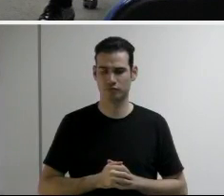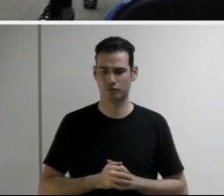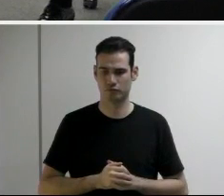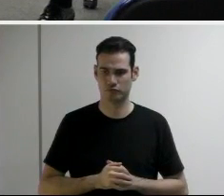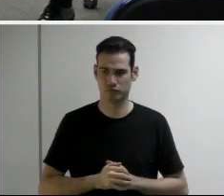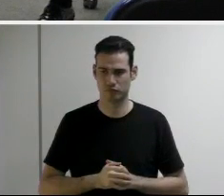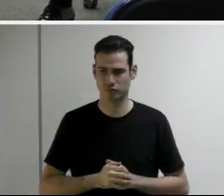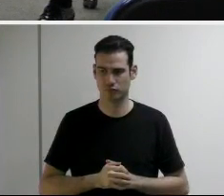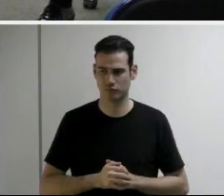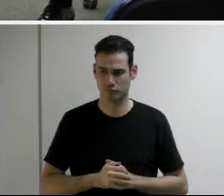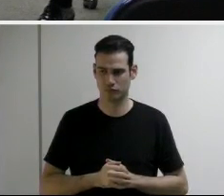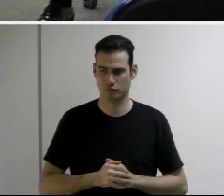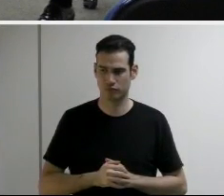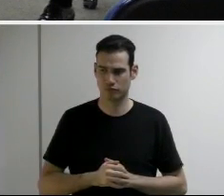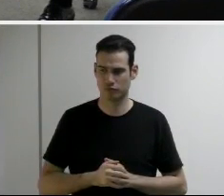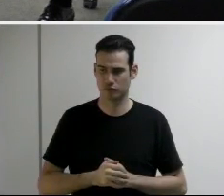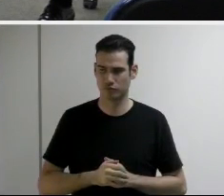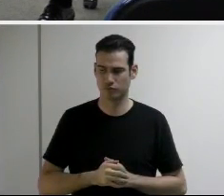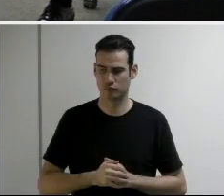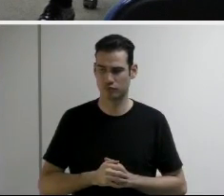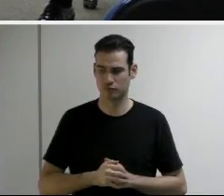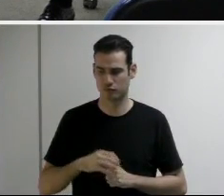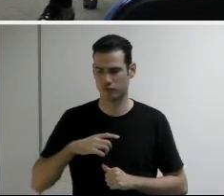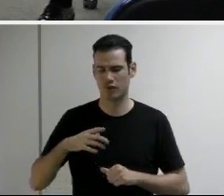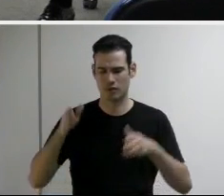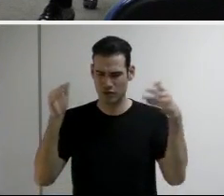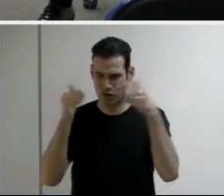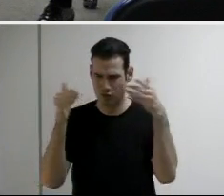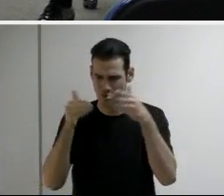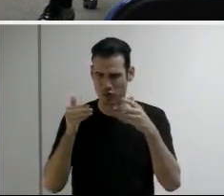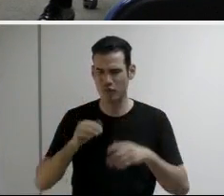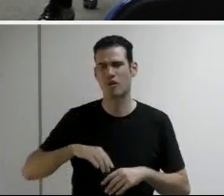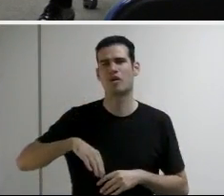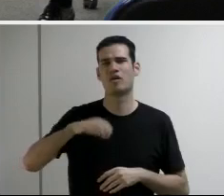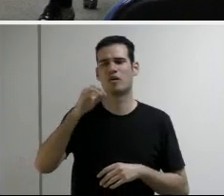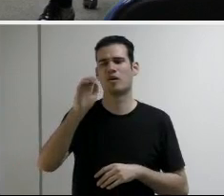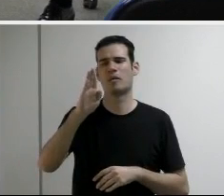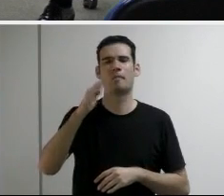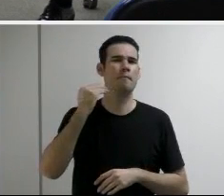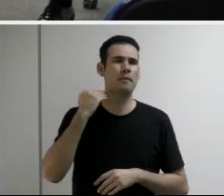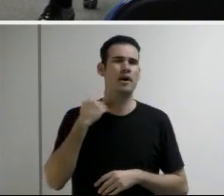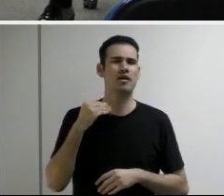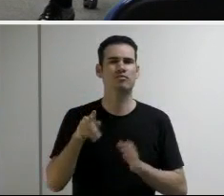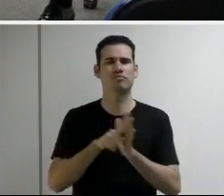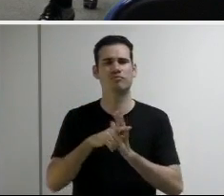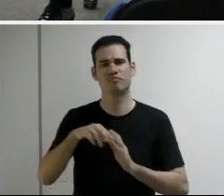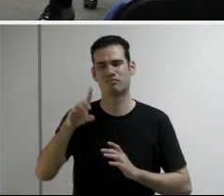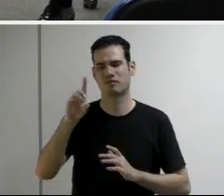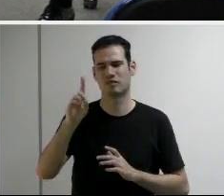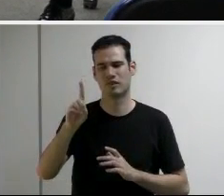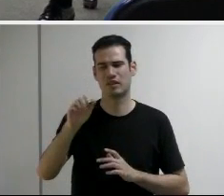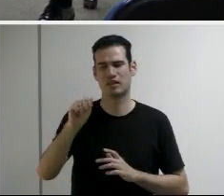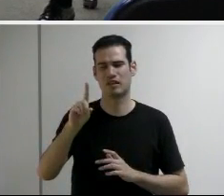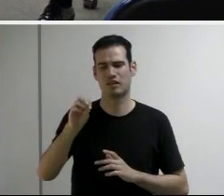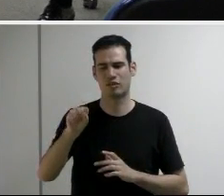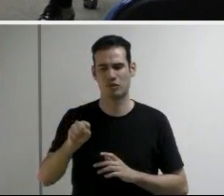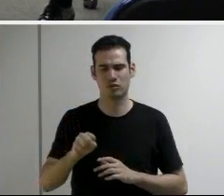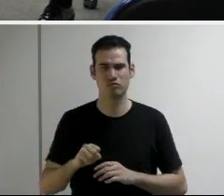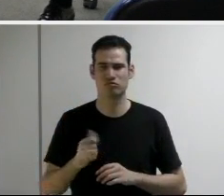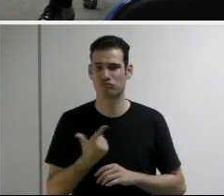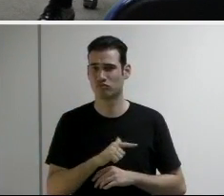à Lei do Cadastro Positivo, porque ela se foca no banco de dados com muitas finalidades. Na prática, não é que ele não existe como